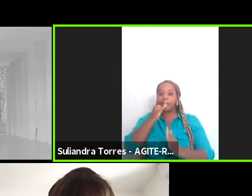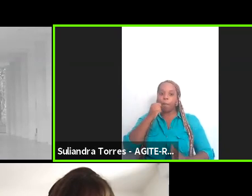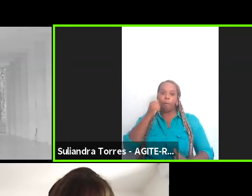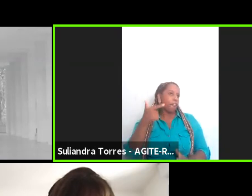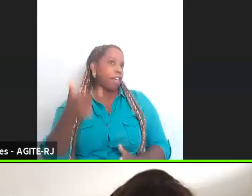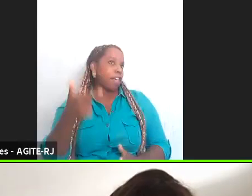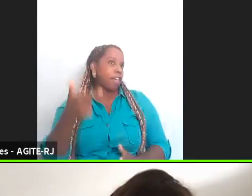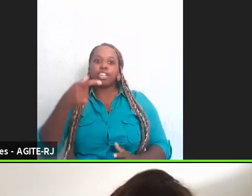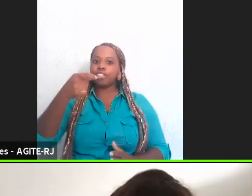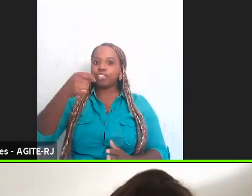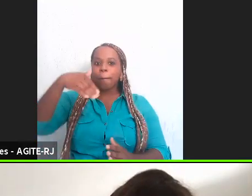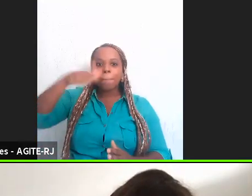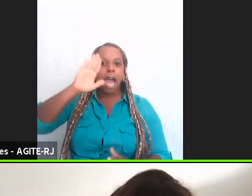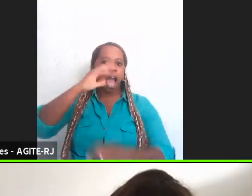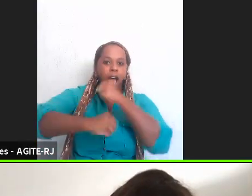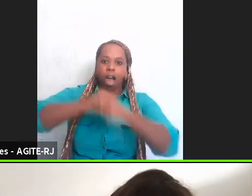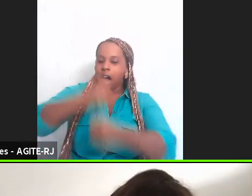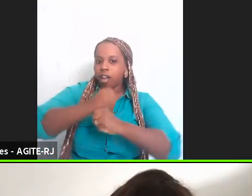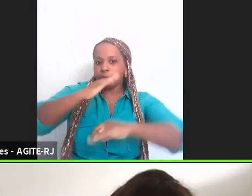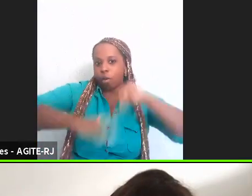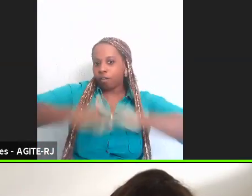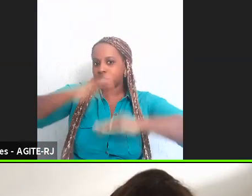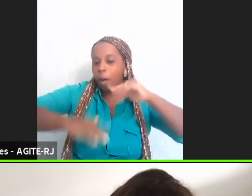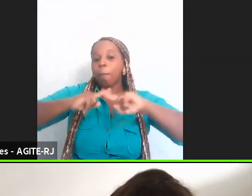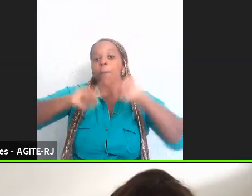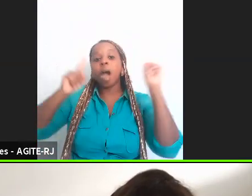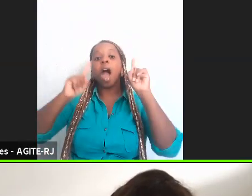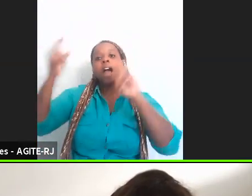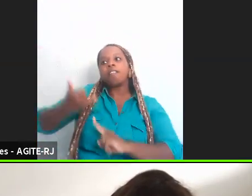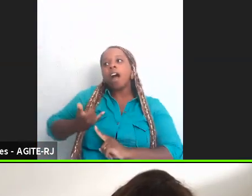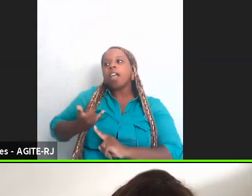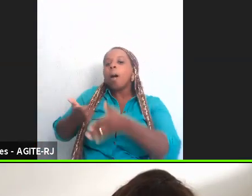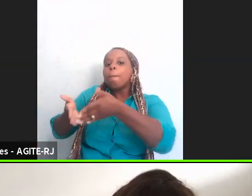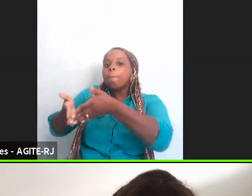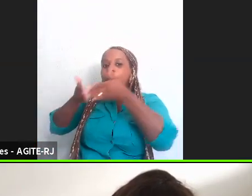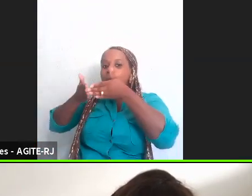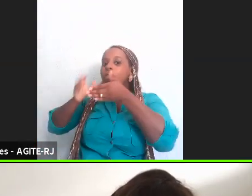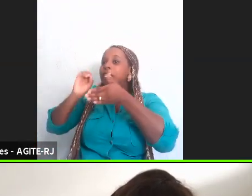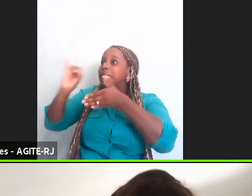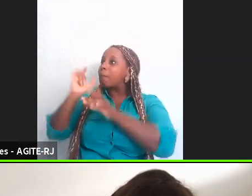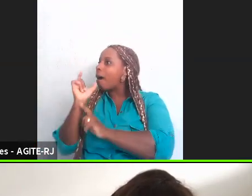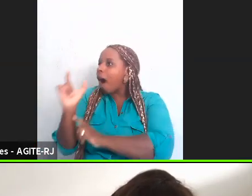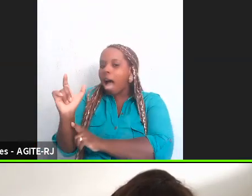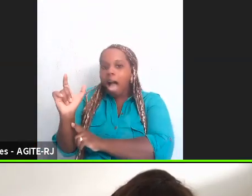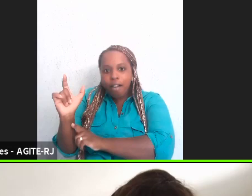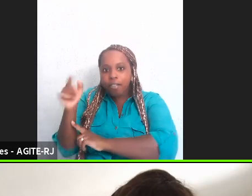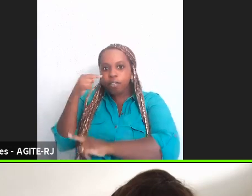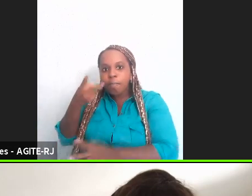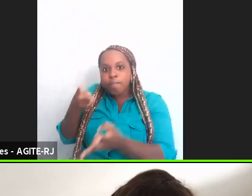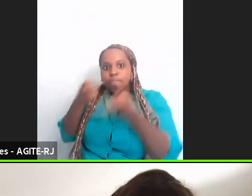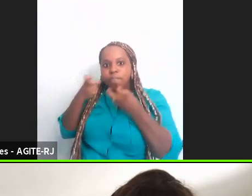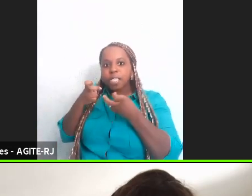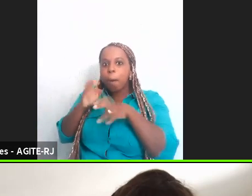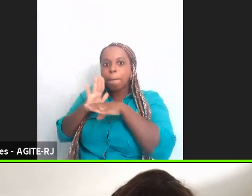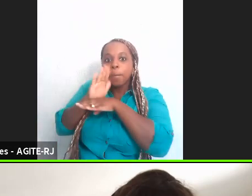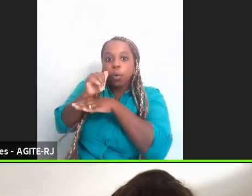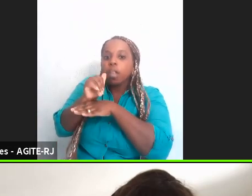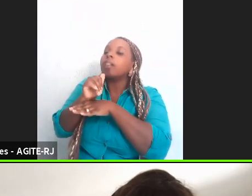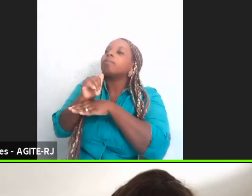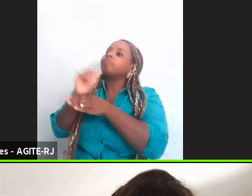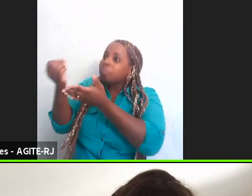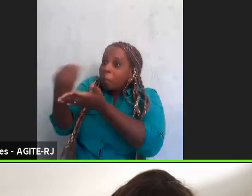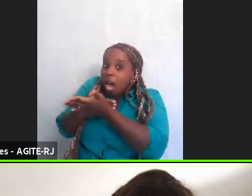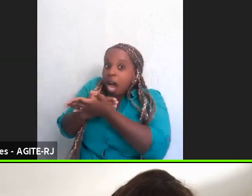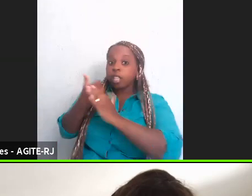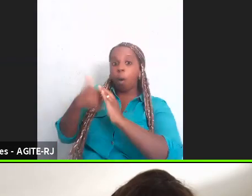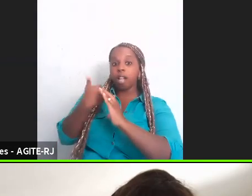de experiência, o colega 2, eu sempre falo: por favor, se tiver alguma palavra que você viu que eu tropecei, manda pelo WhatsApp, manda